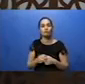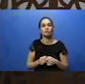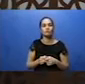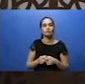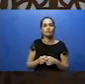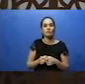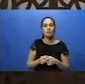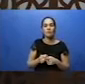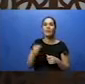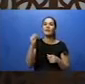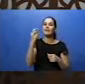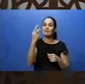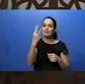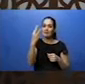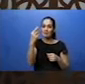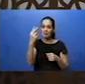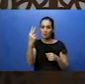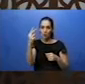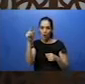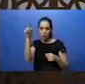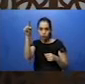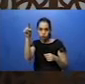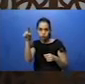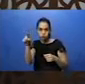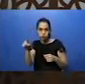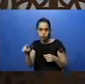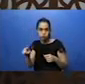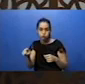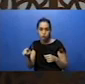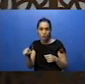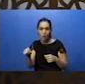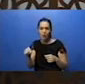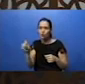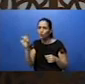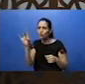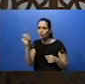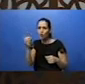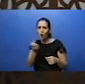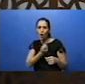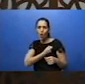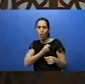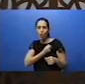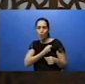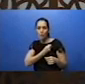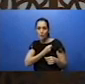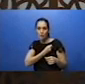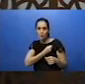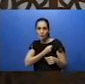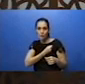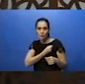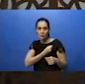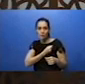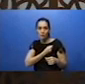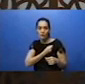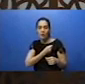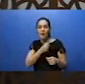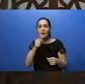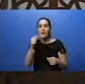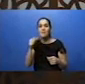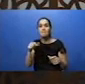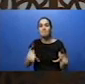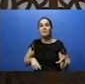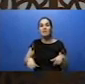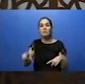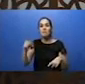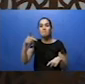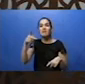32, passo o traço, coloco aqui números primos. Eu que vou escolher. Que número primo divide o